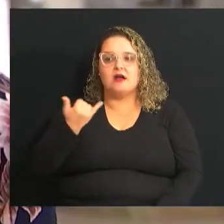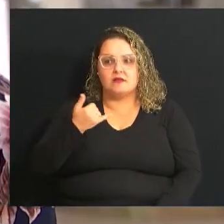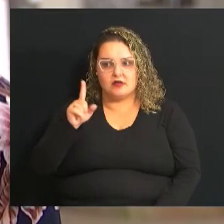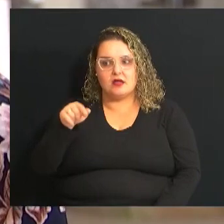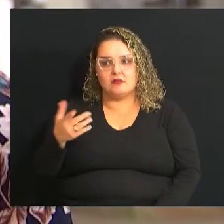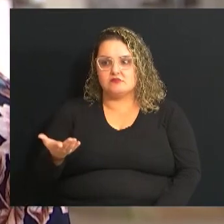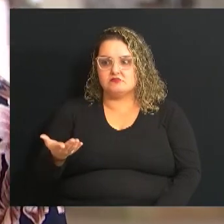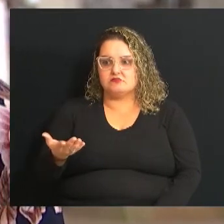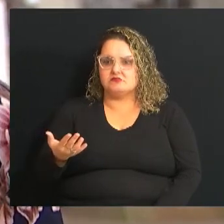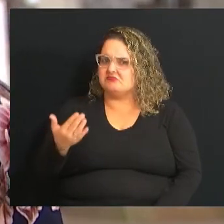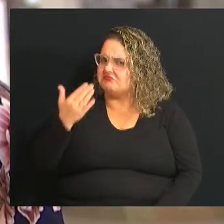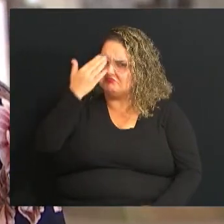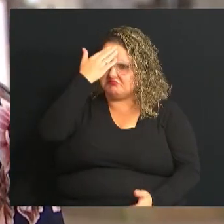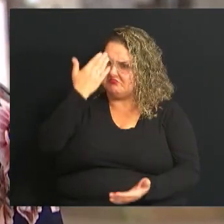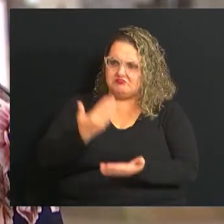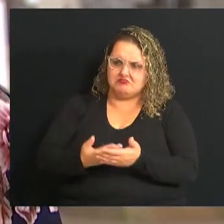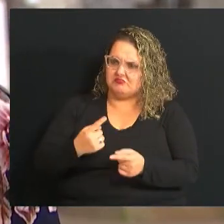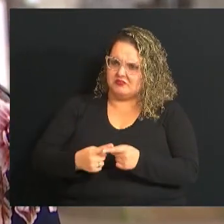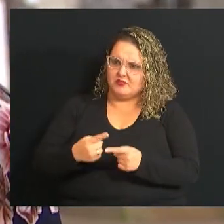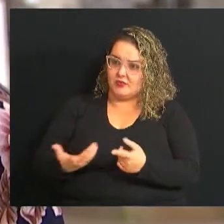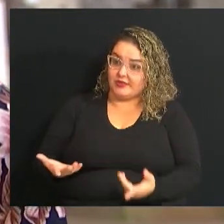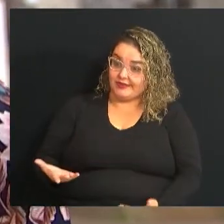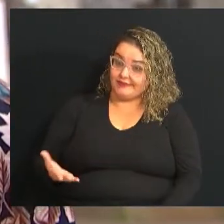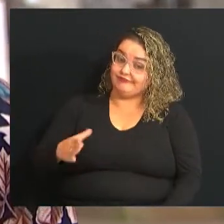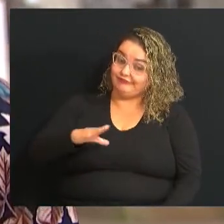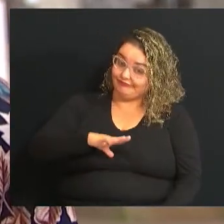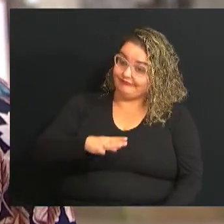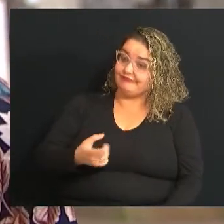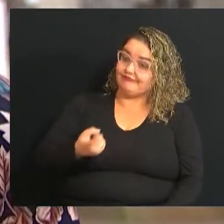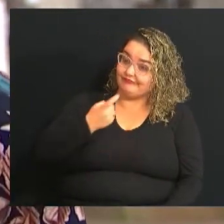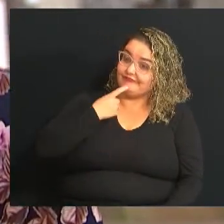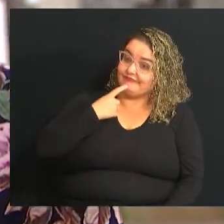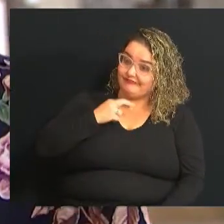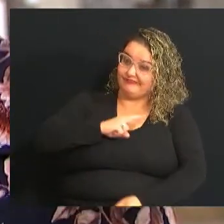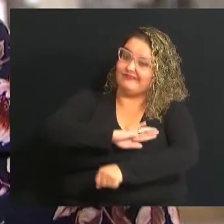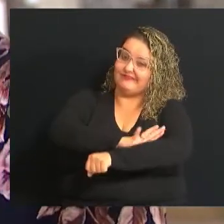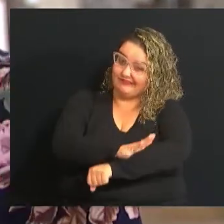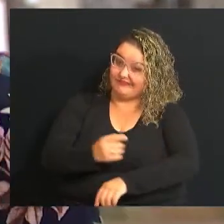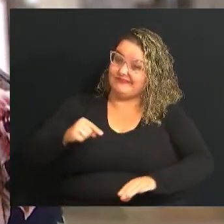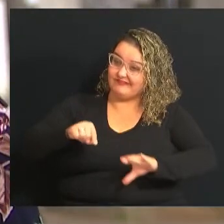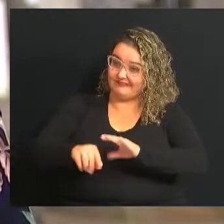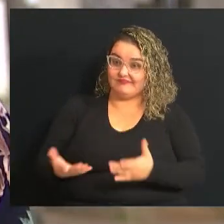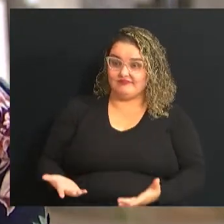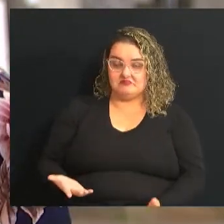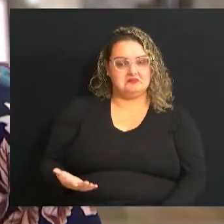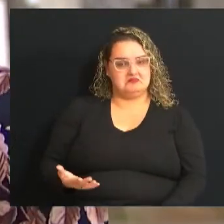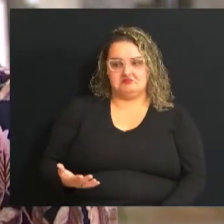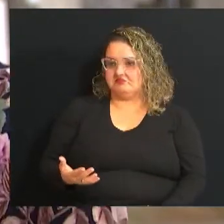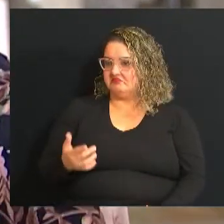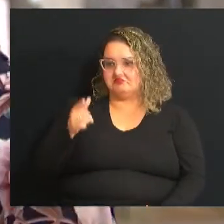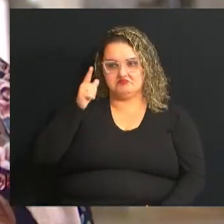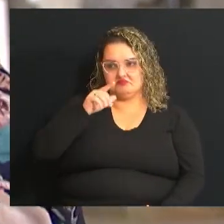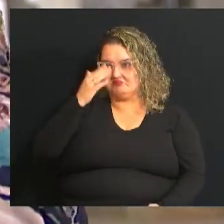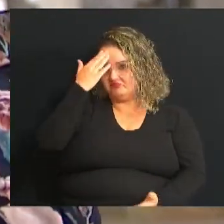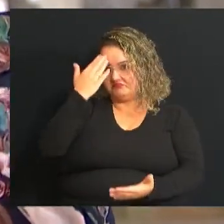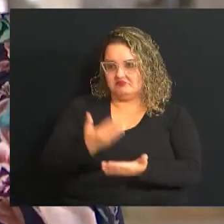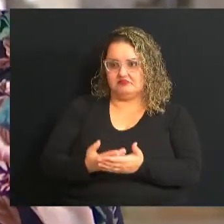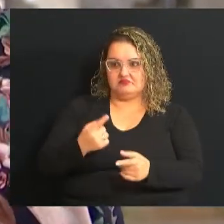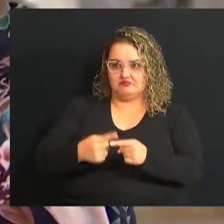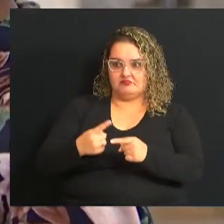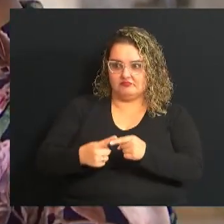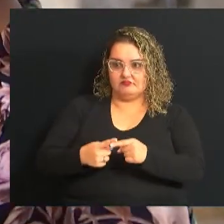foram depositados neste monumento túmulo, que fica no centro de Campinas, sob o olhar de